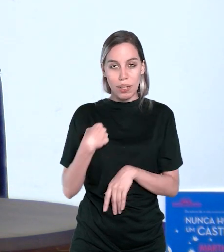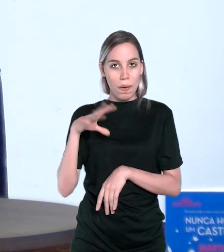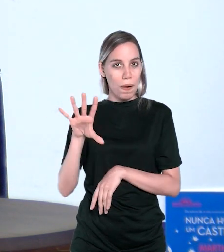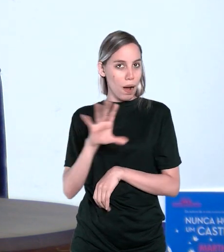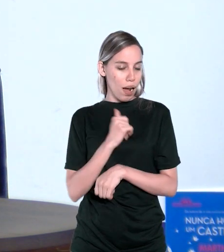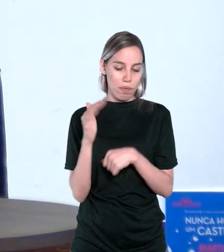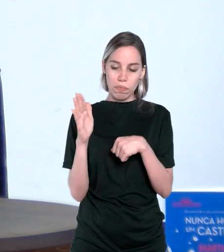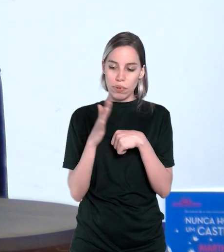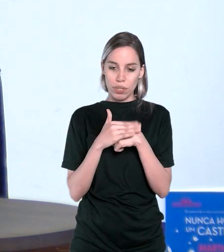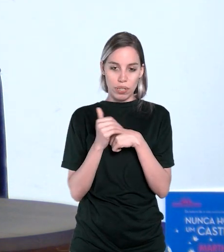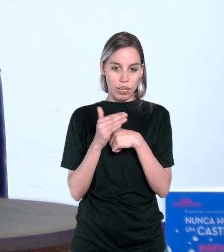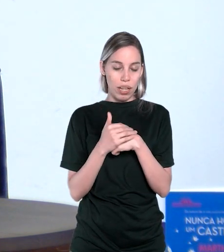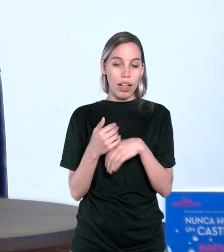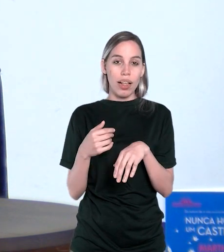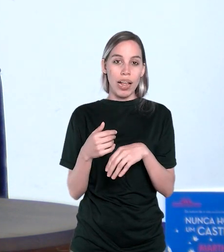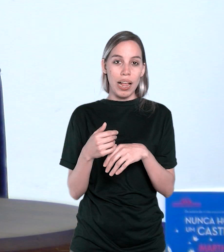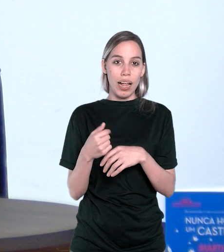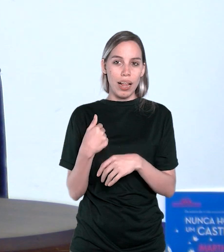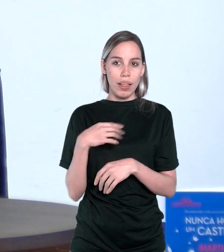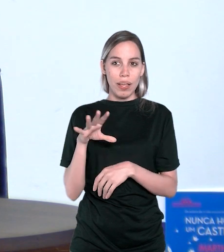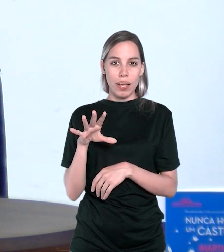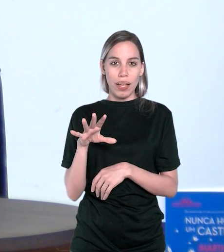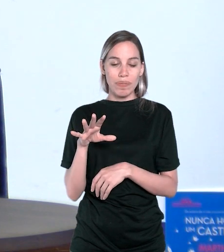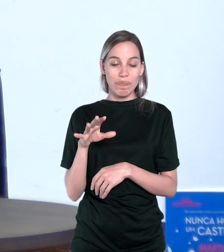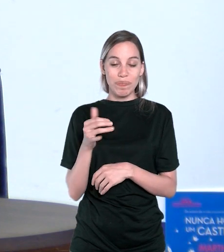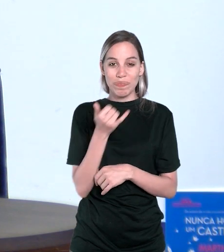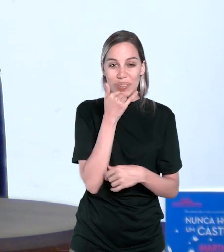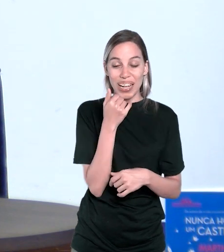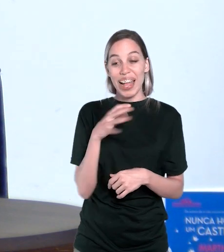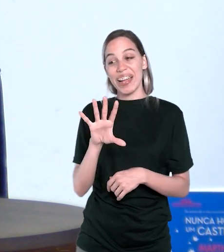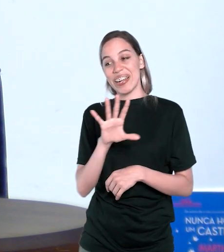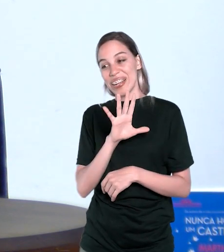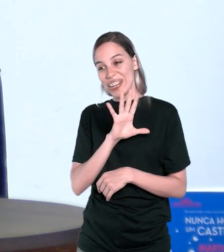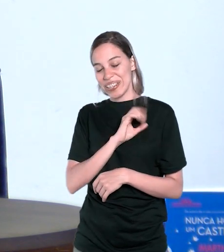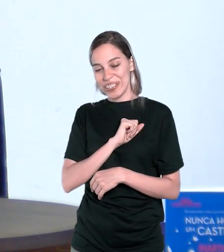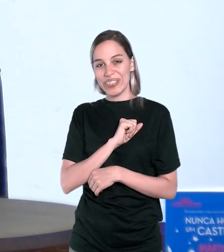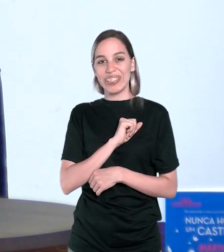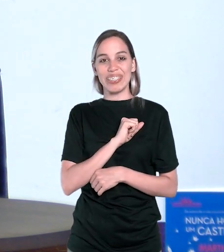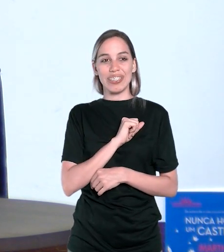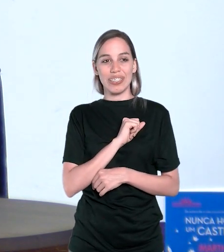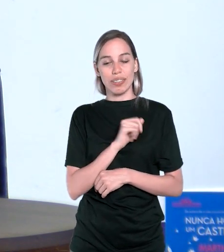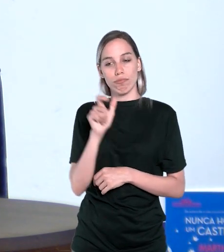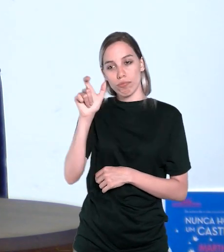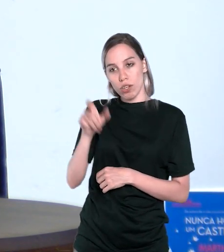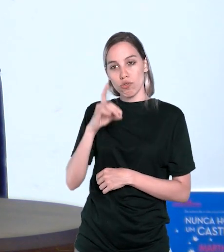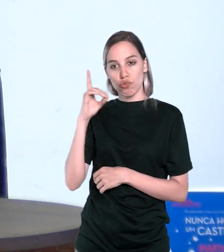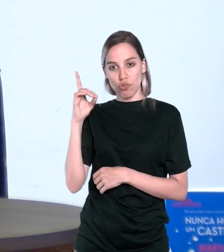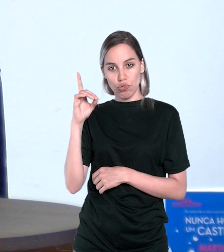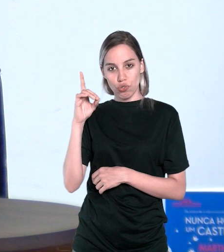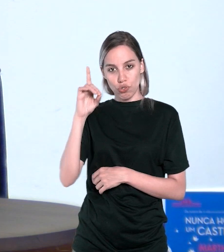adoro o filme, eu jamais poderia trabalhar com o Karim, porque ele tem assim uma